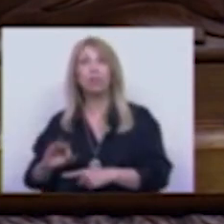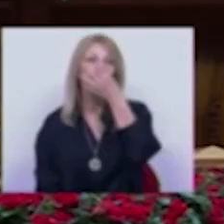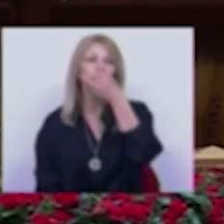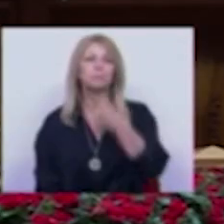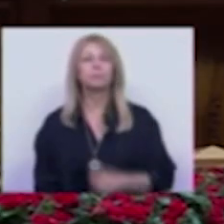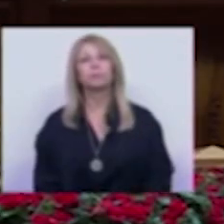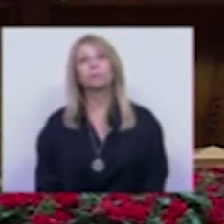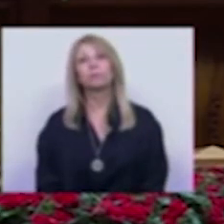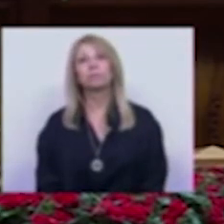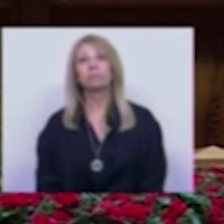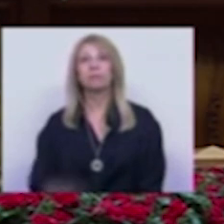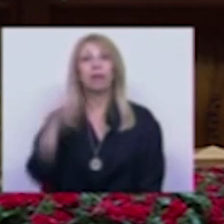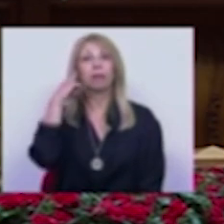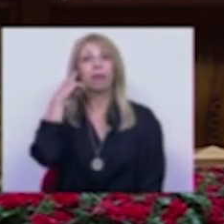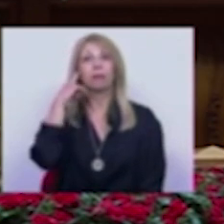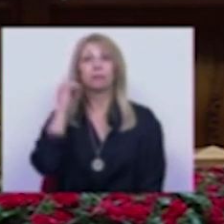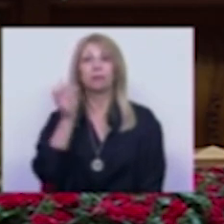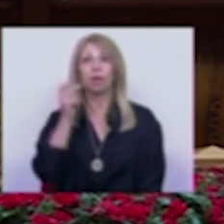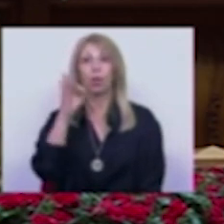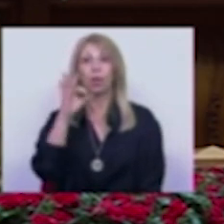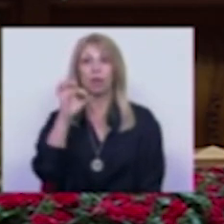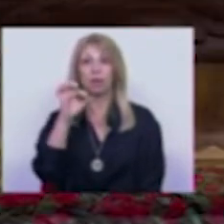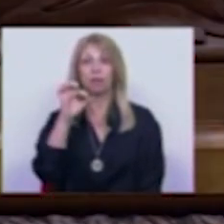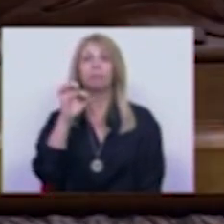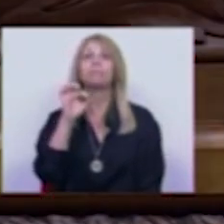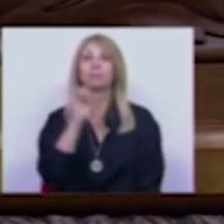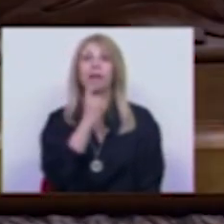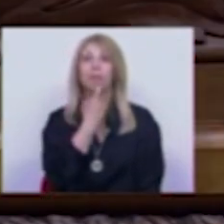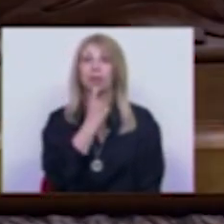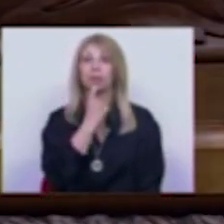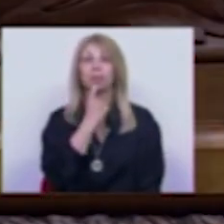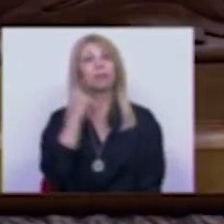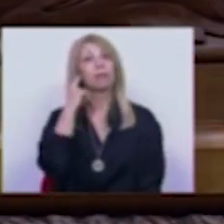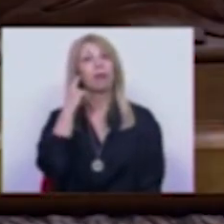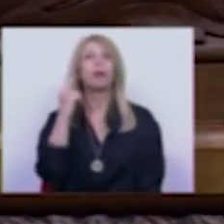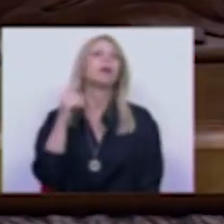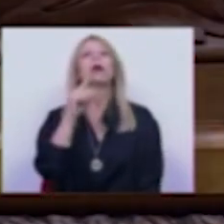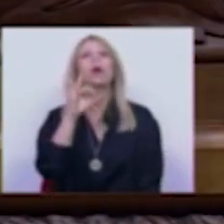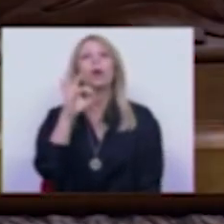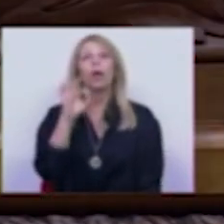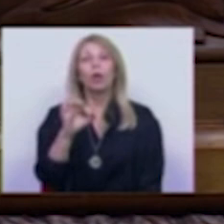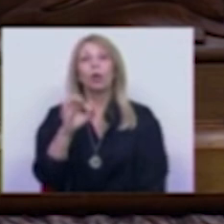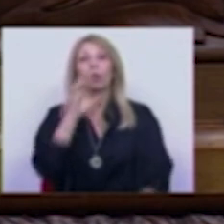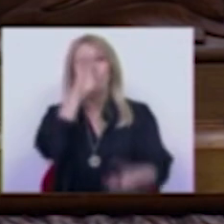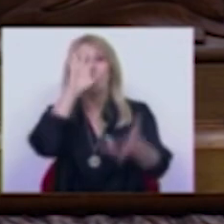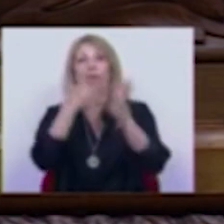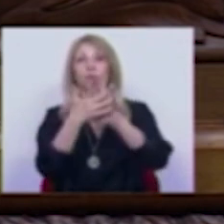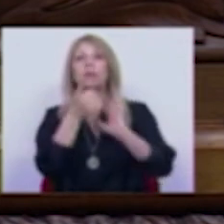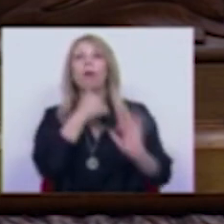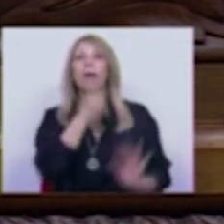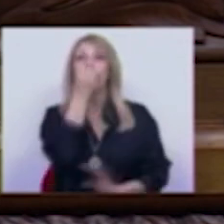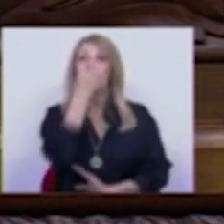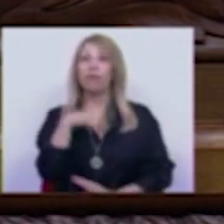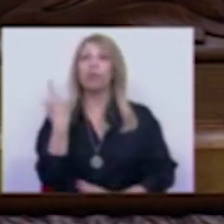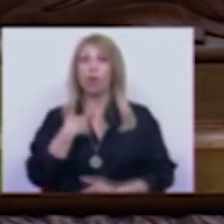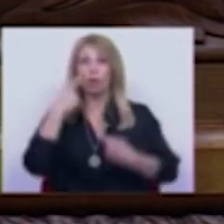41ª, nos 48 anos de Abril. Nos 48 anos da Revolução dos Escravos, devíamos assumir aos portugueses que